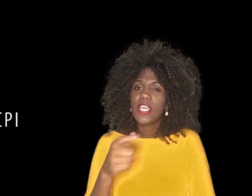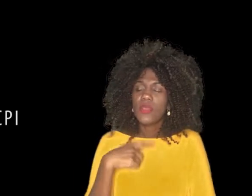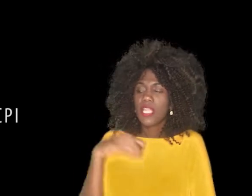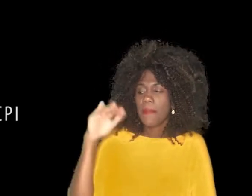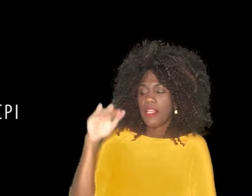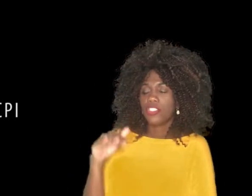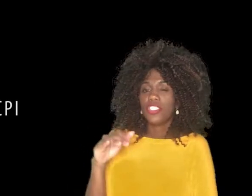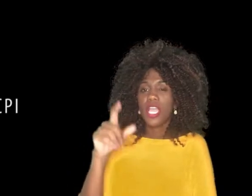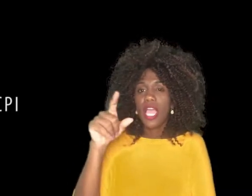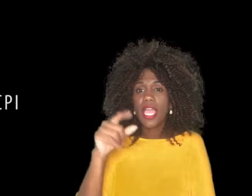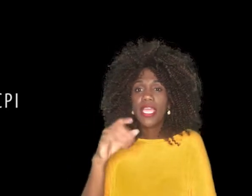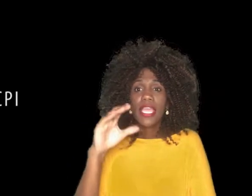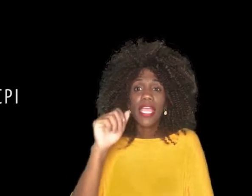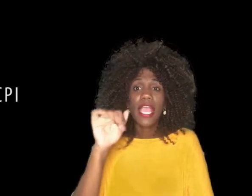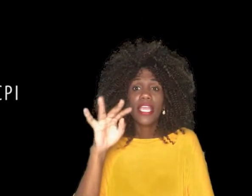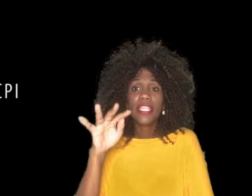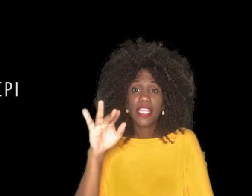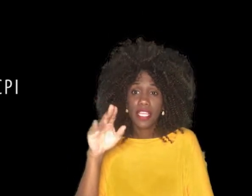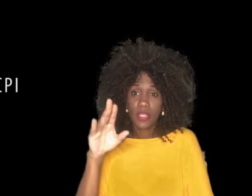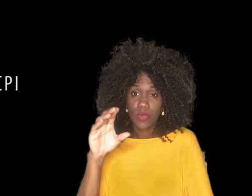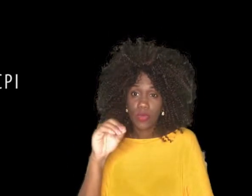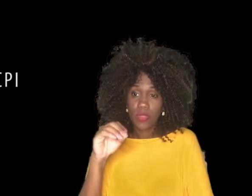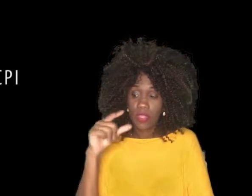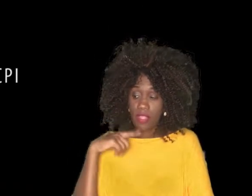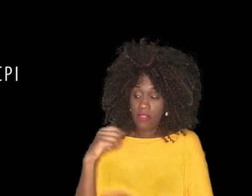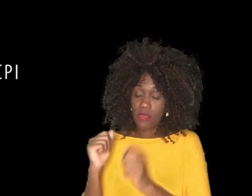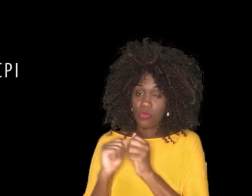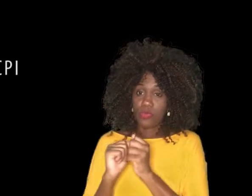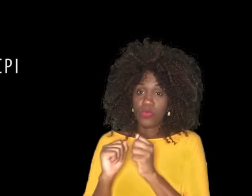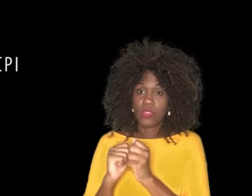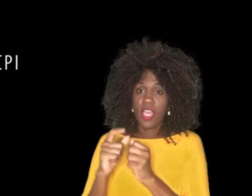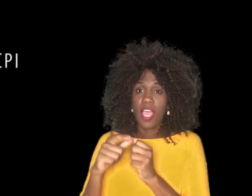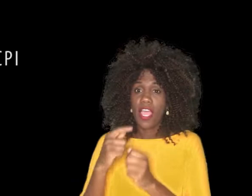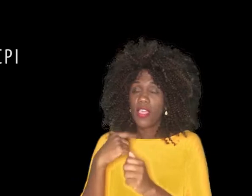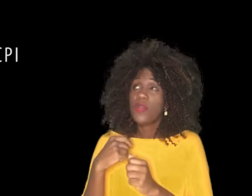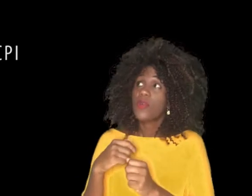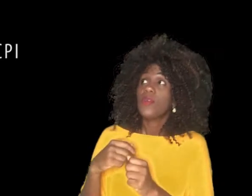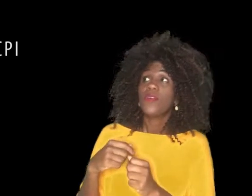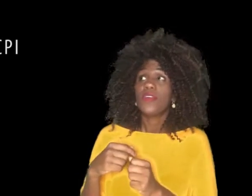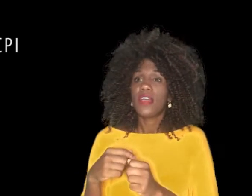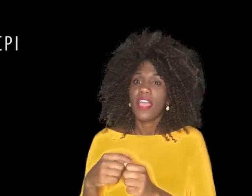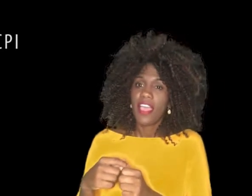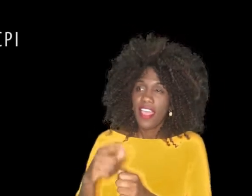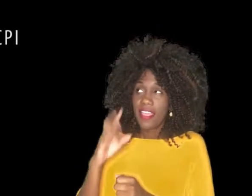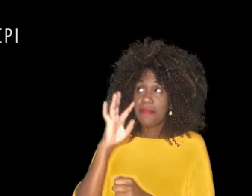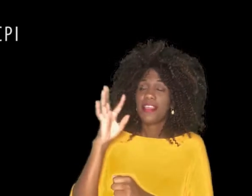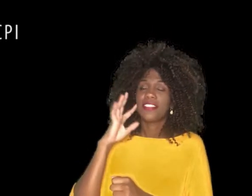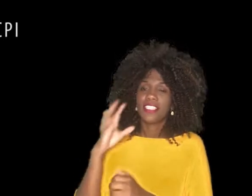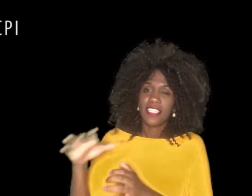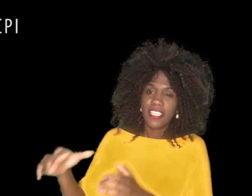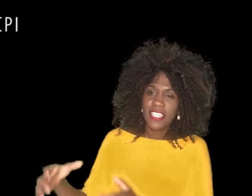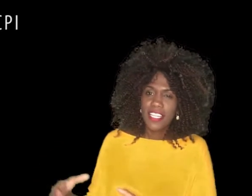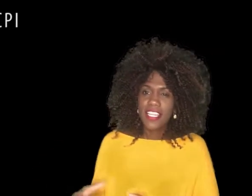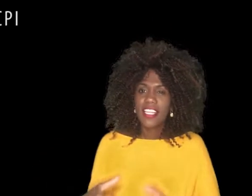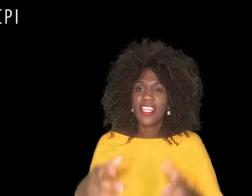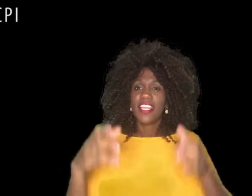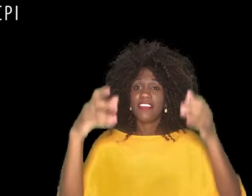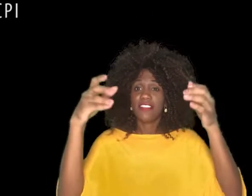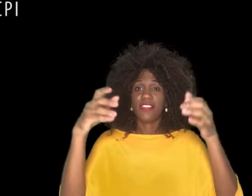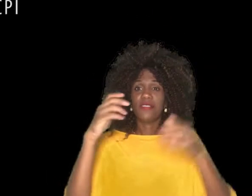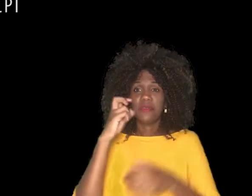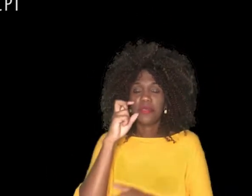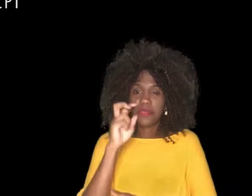para ver os filhos de Gandhi, e ele me levantou, imagine, ele me levantou para eu